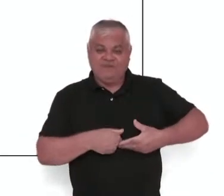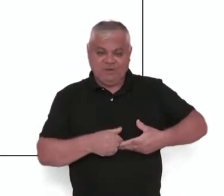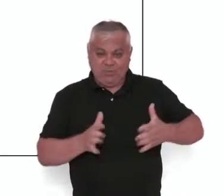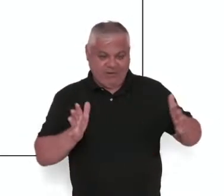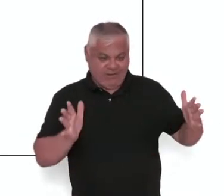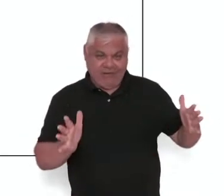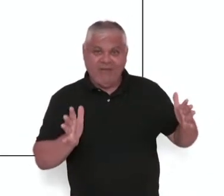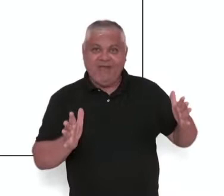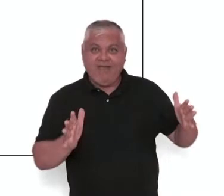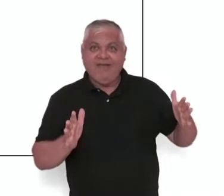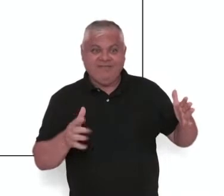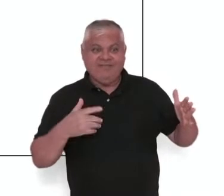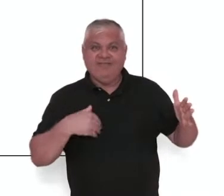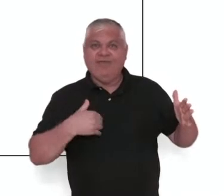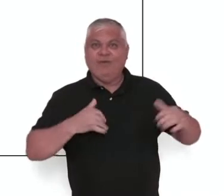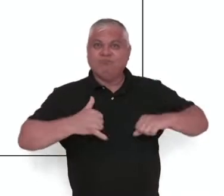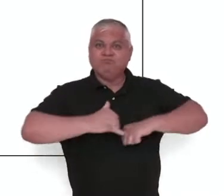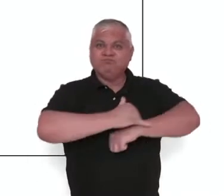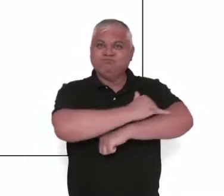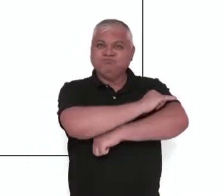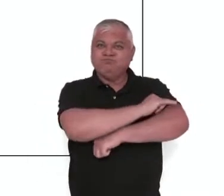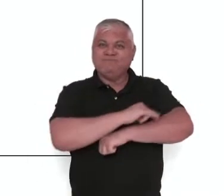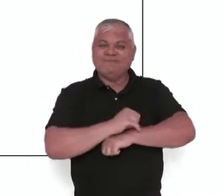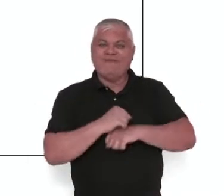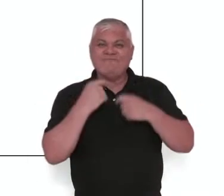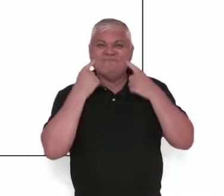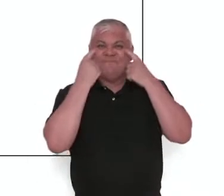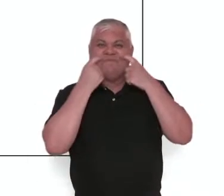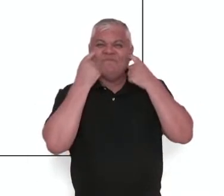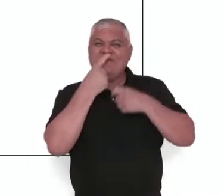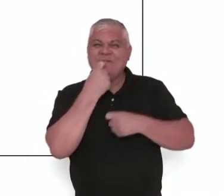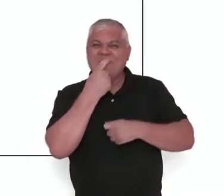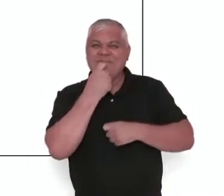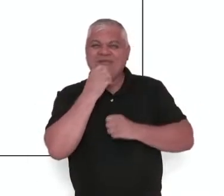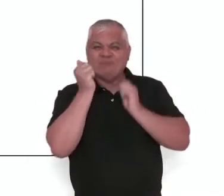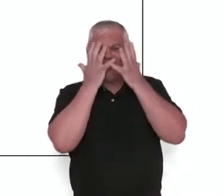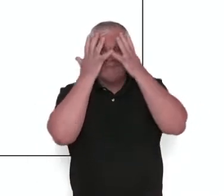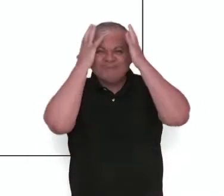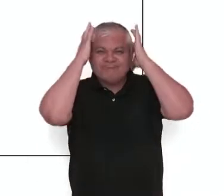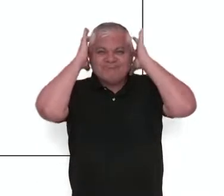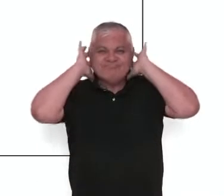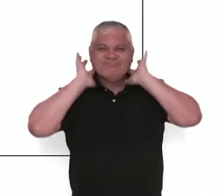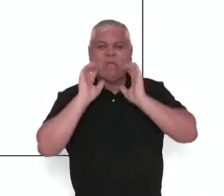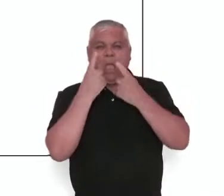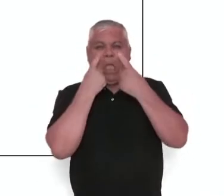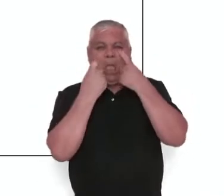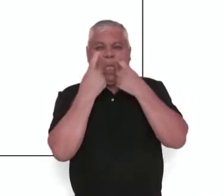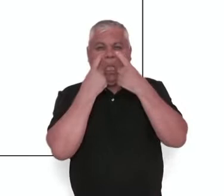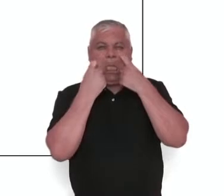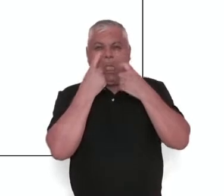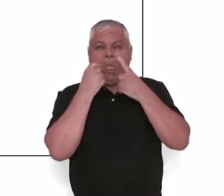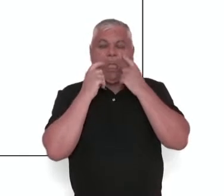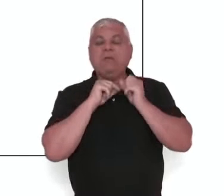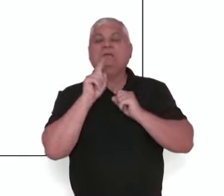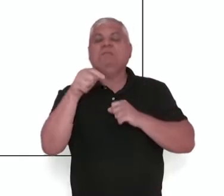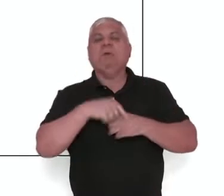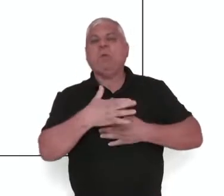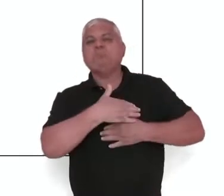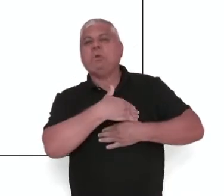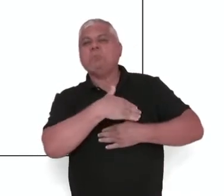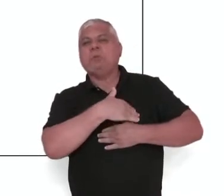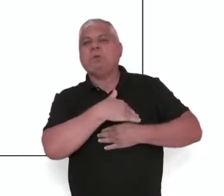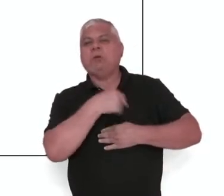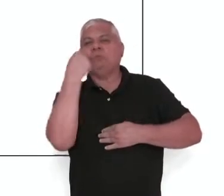comprido, gordo e vermelho, cabeludo, esperneador e chorão, o qual logo depois que nasceu, mamou 2